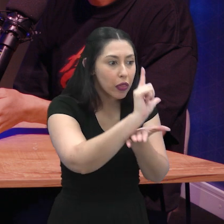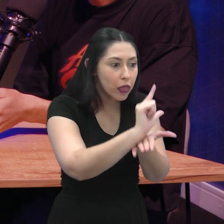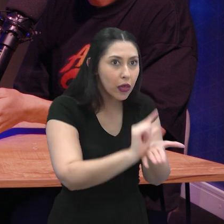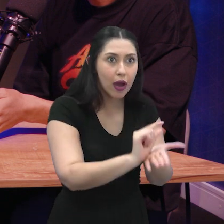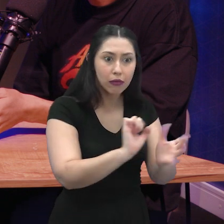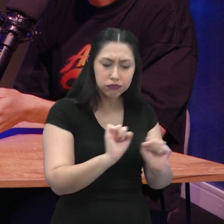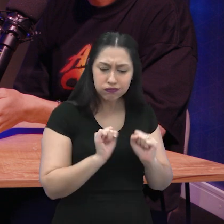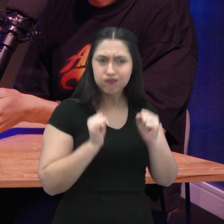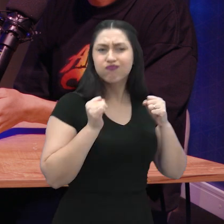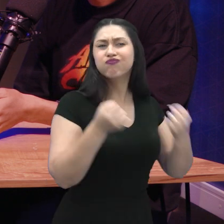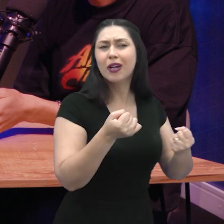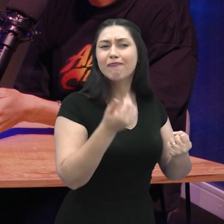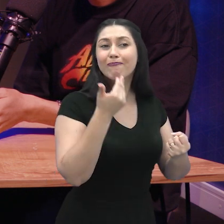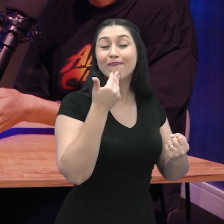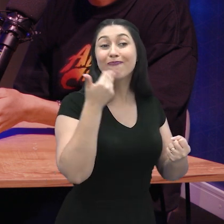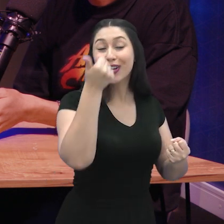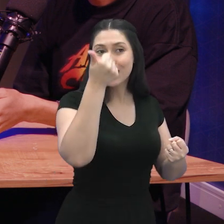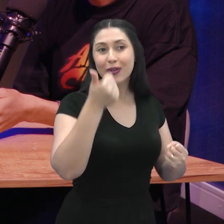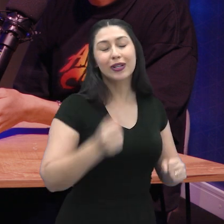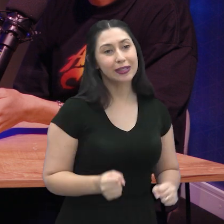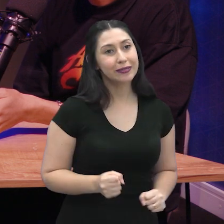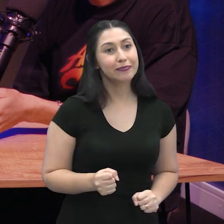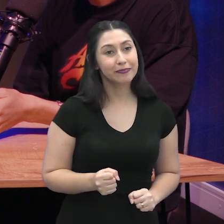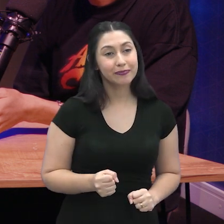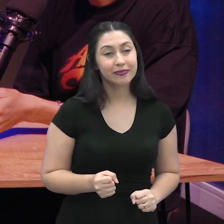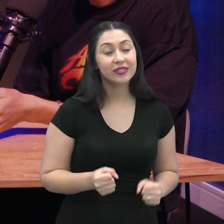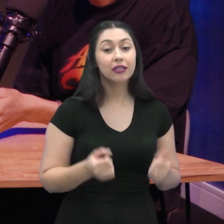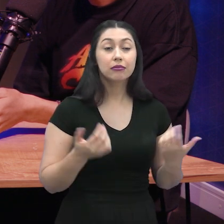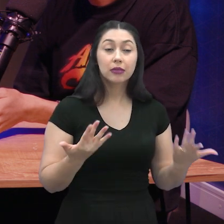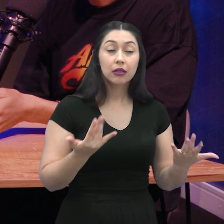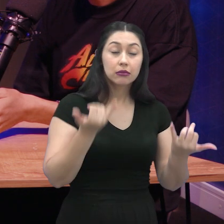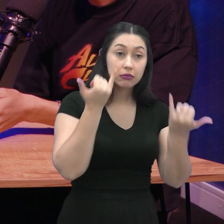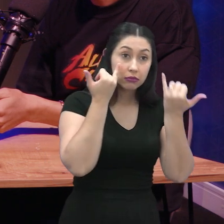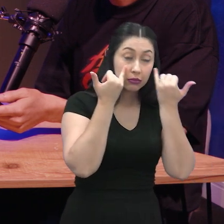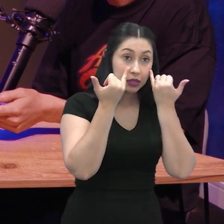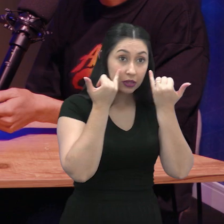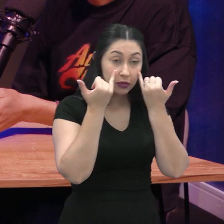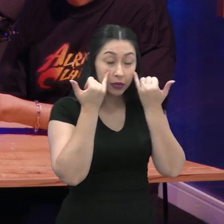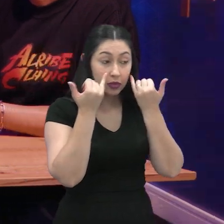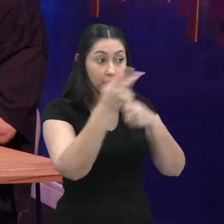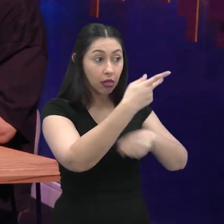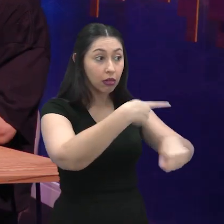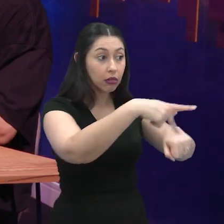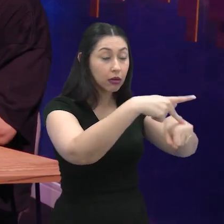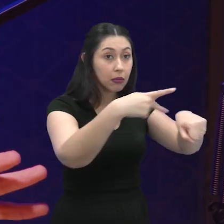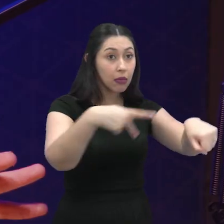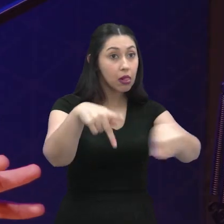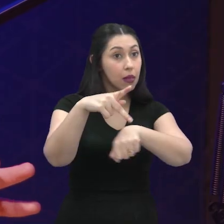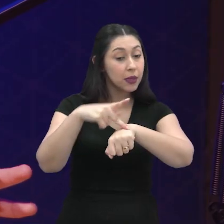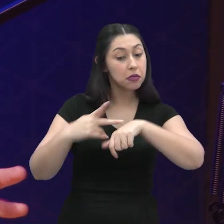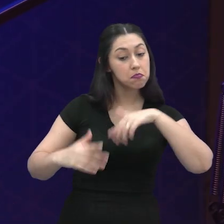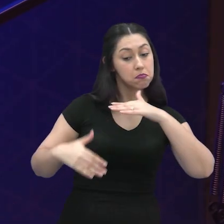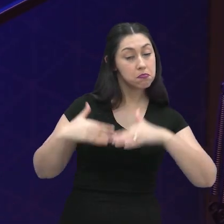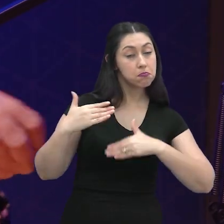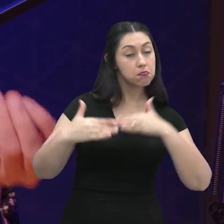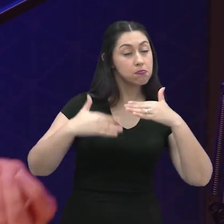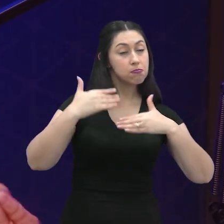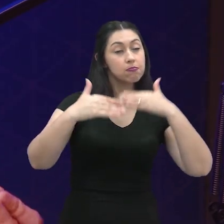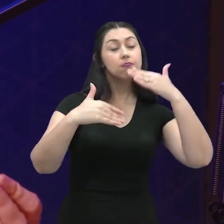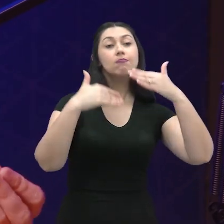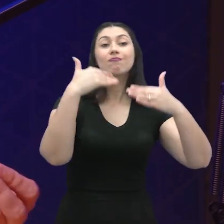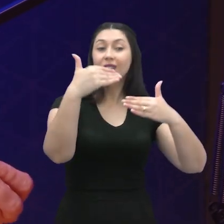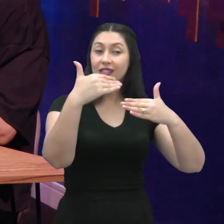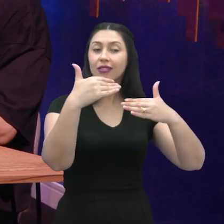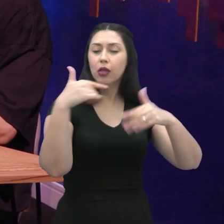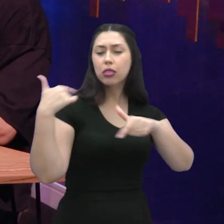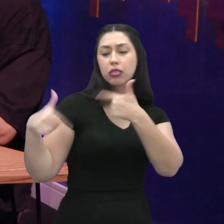erros, engajam-se mais e são mais eficientes. Então aqui umas informações, né, nesses países que estão dando esse